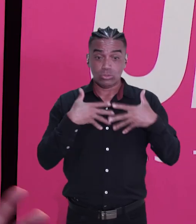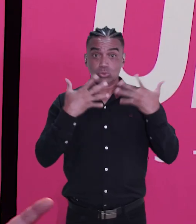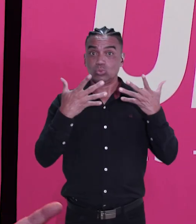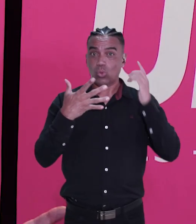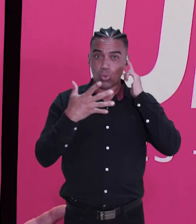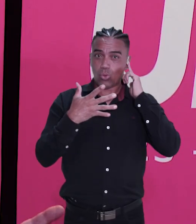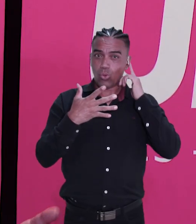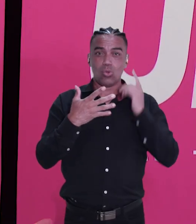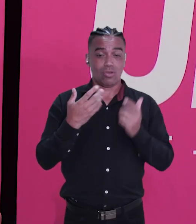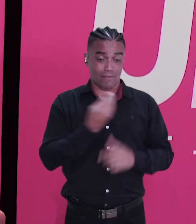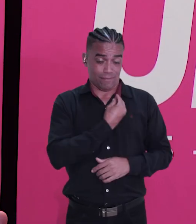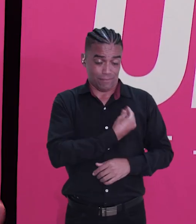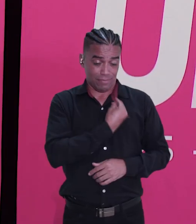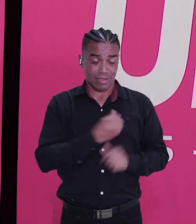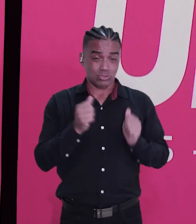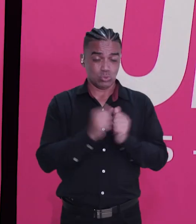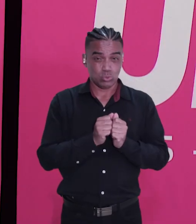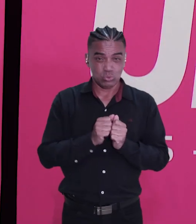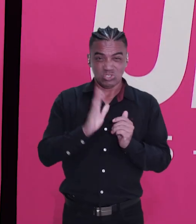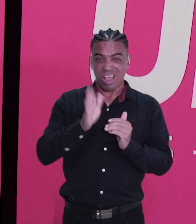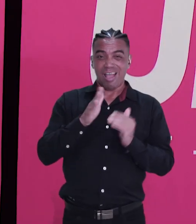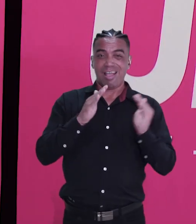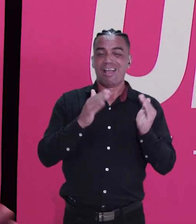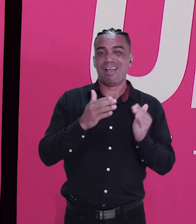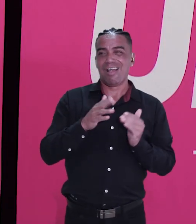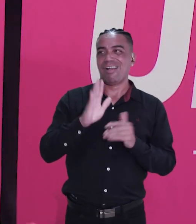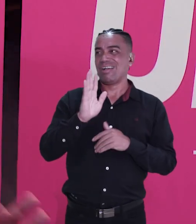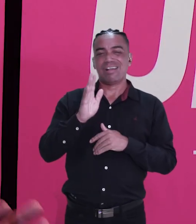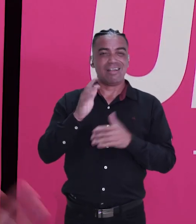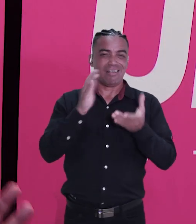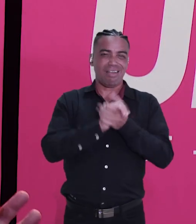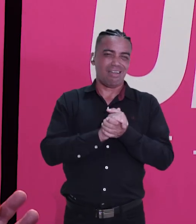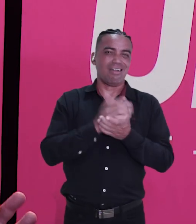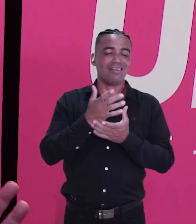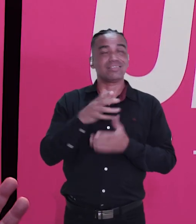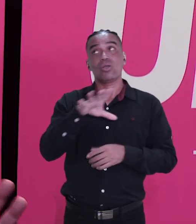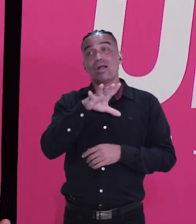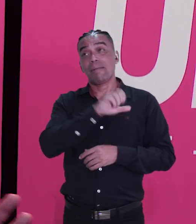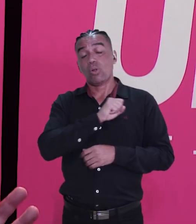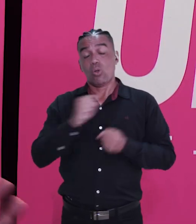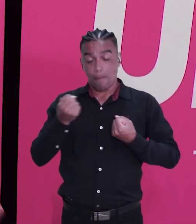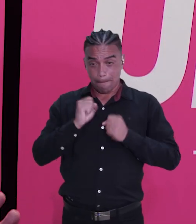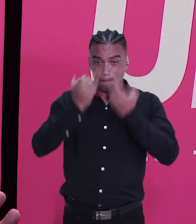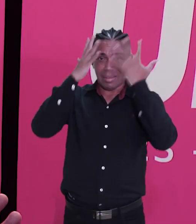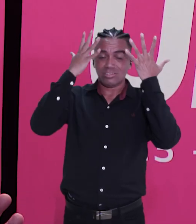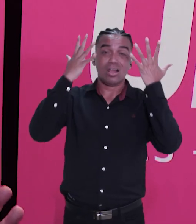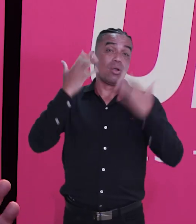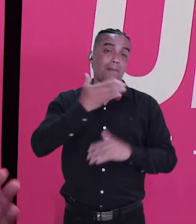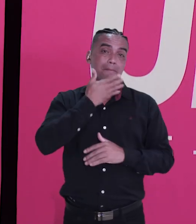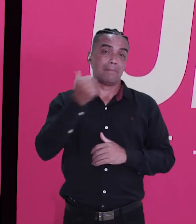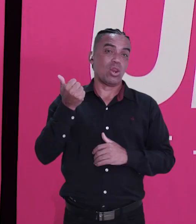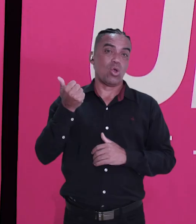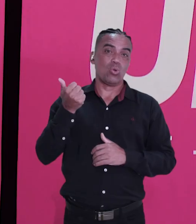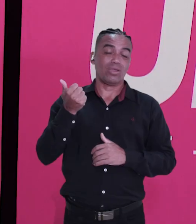me assustou muito na coabitação, porque eu já passei por 2, né, sei como é, então sei que o amor e a paixão se